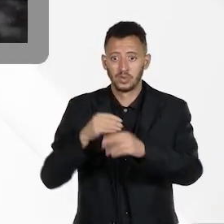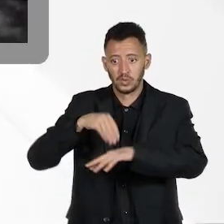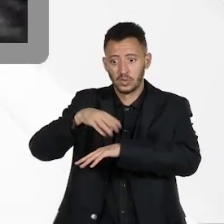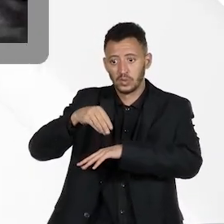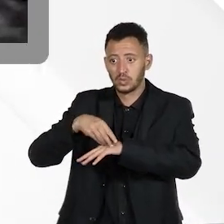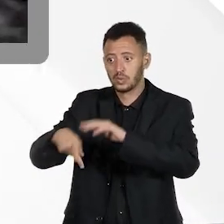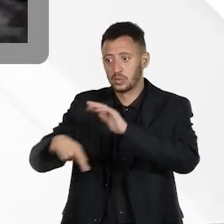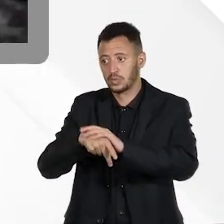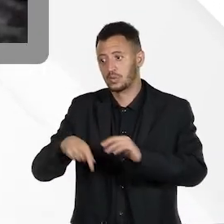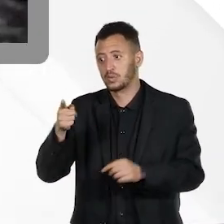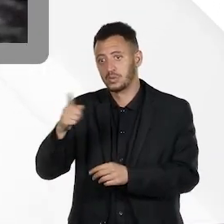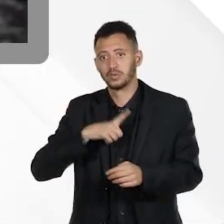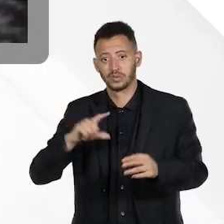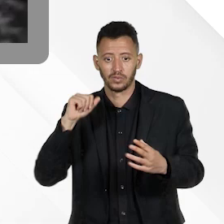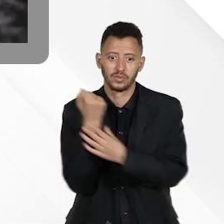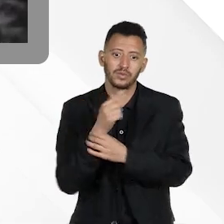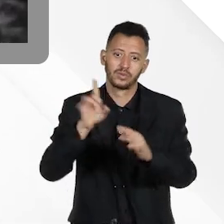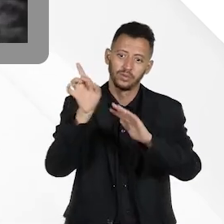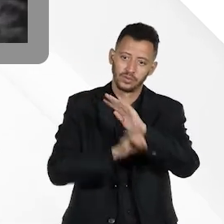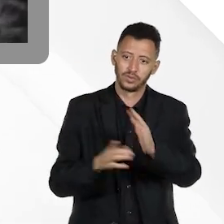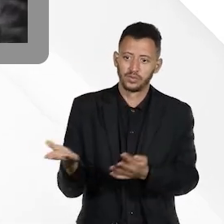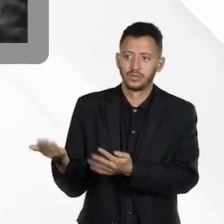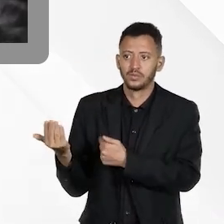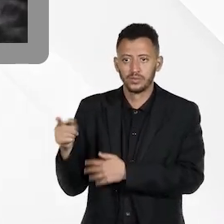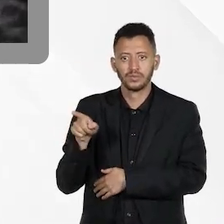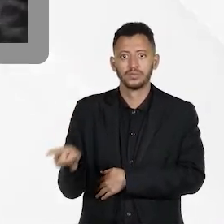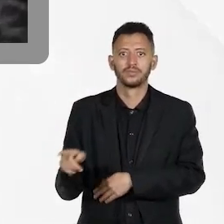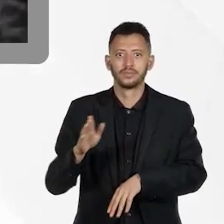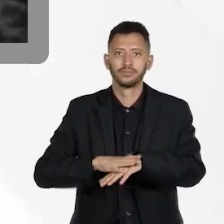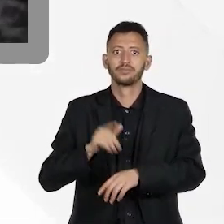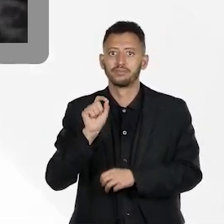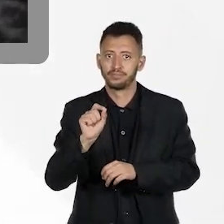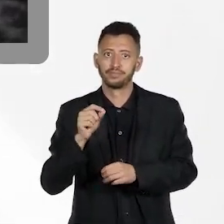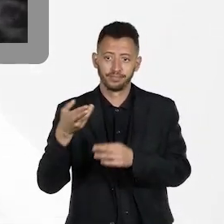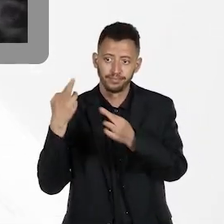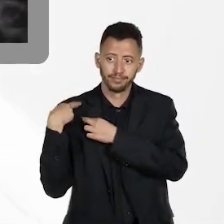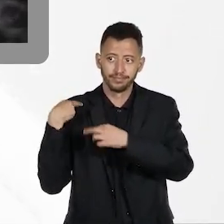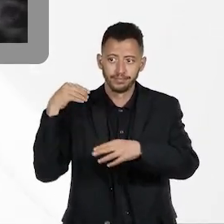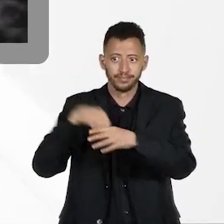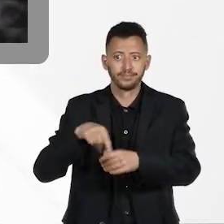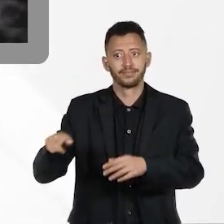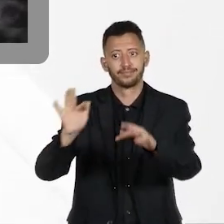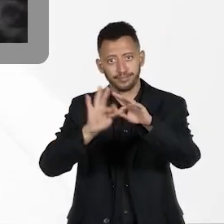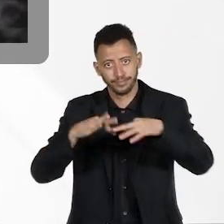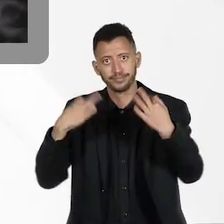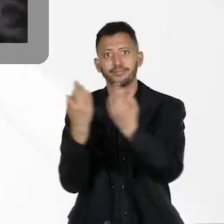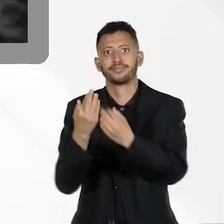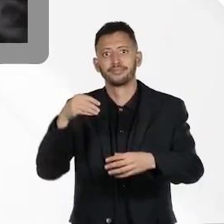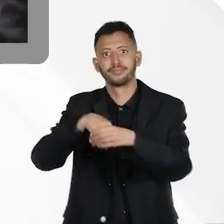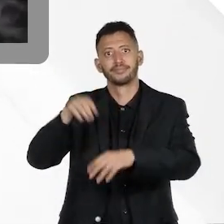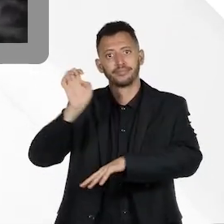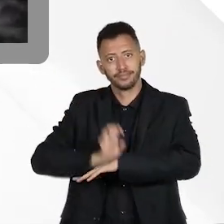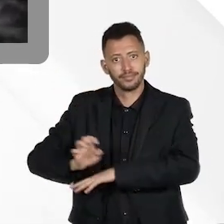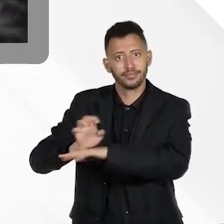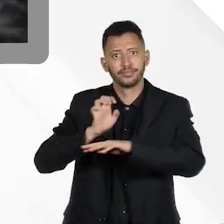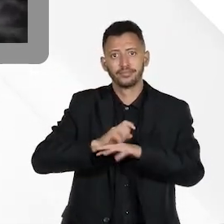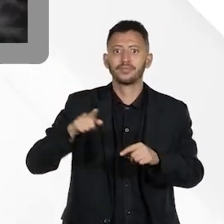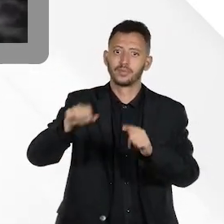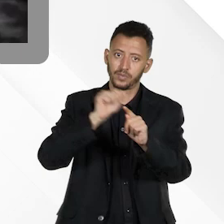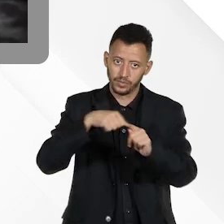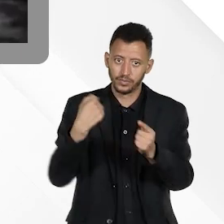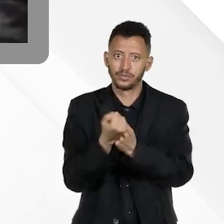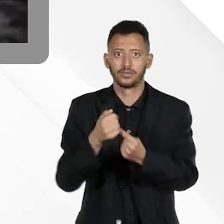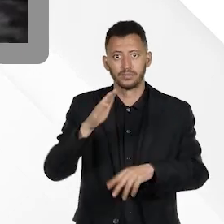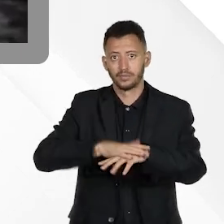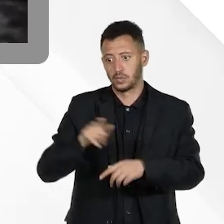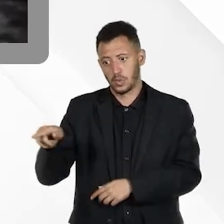responsabilidade compartilhada pela garantia dos direitos de crianças e adolescentes. E essa responsabilidade é da família, do Estado e